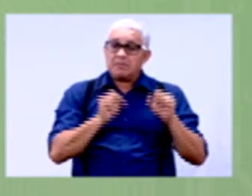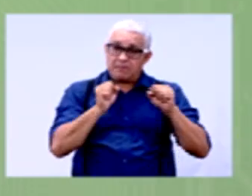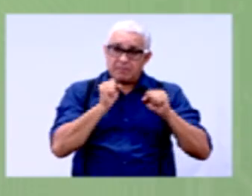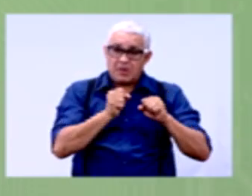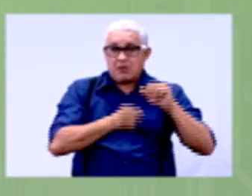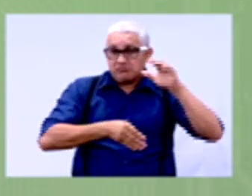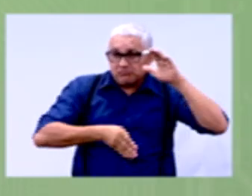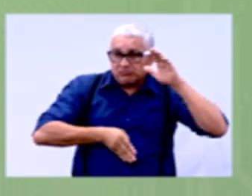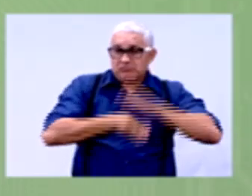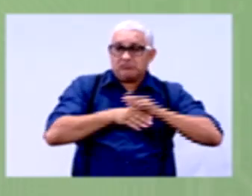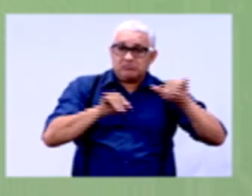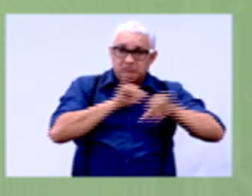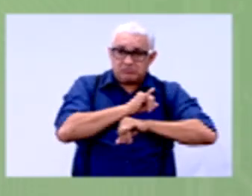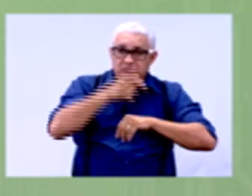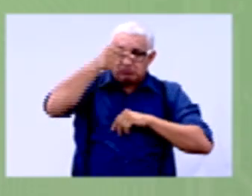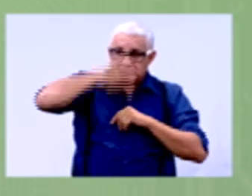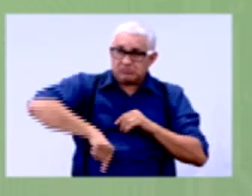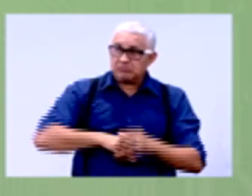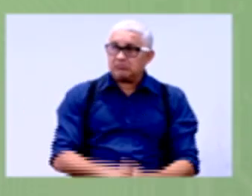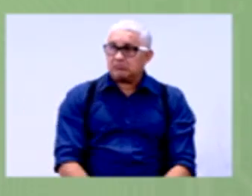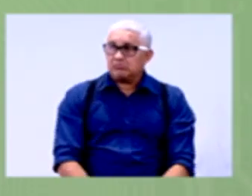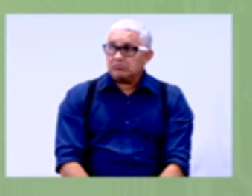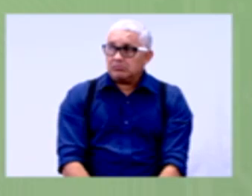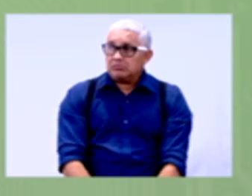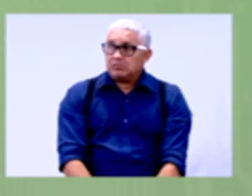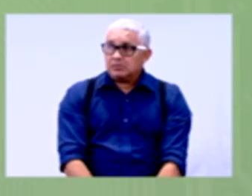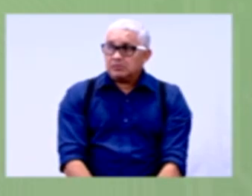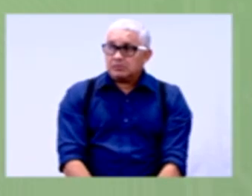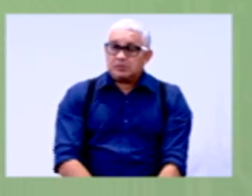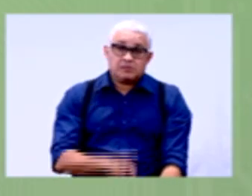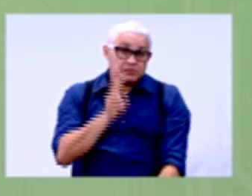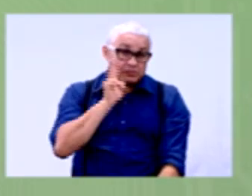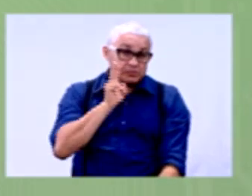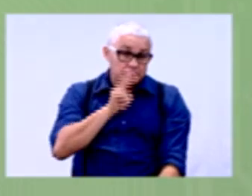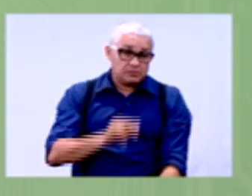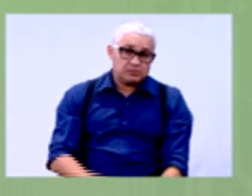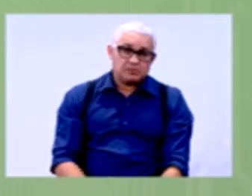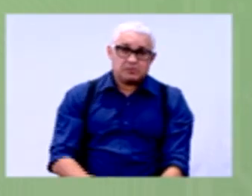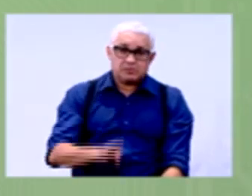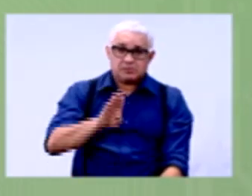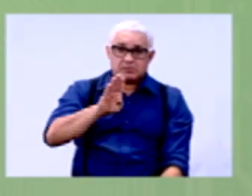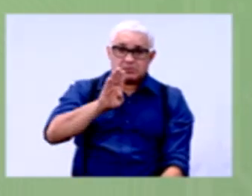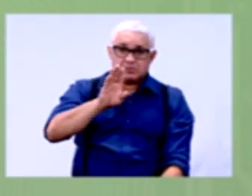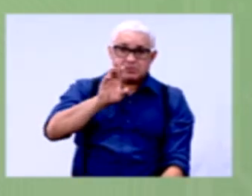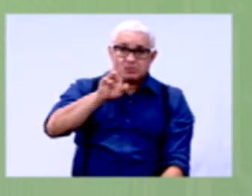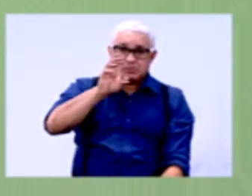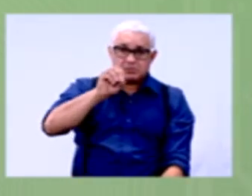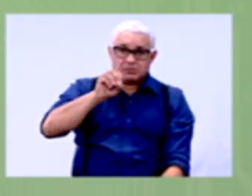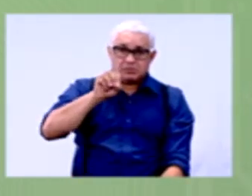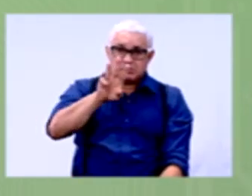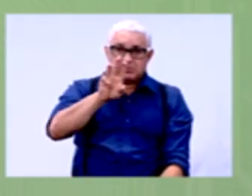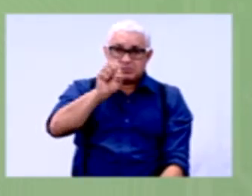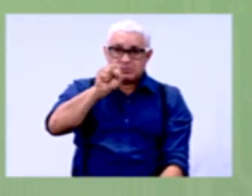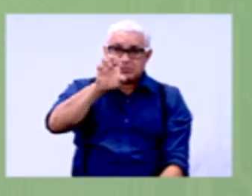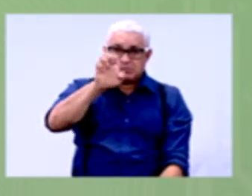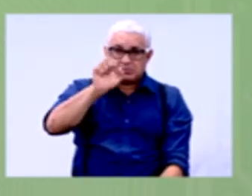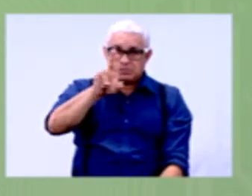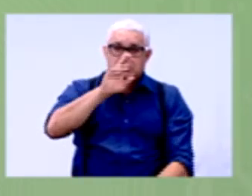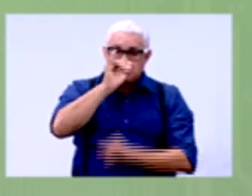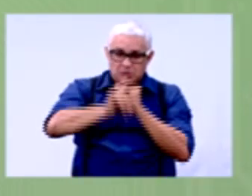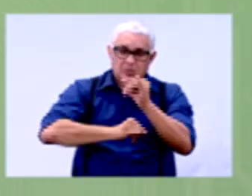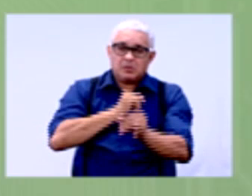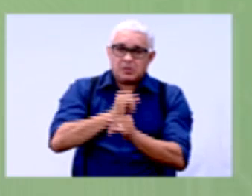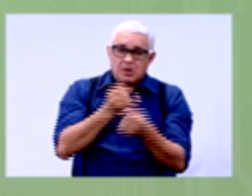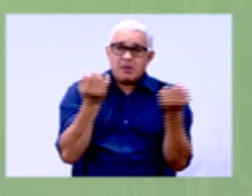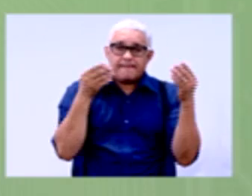ter acesso à informação novamente. Lembrete aqui, ó, mesmo que o browser tenha sido fechado. Então,